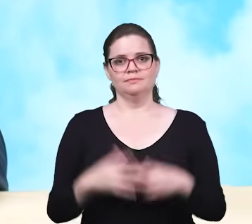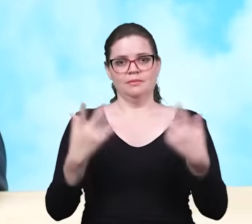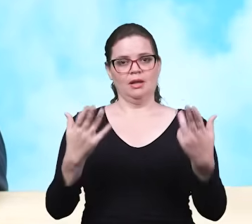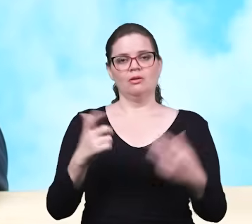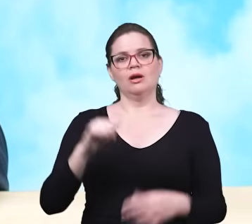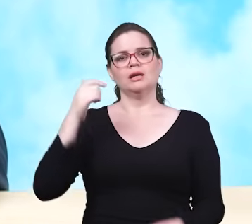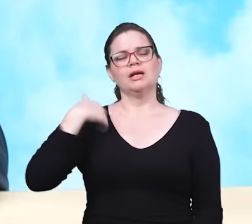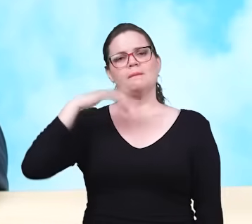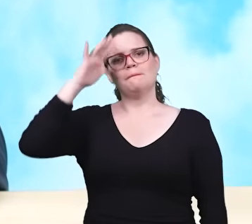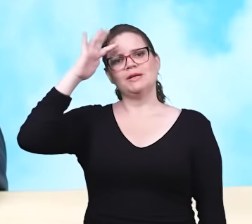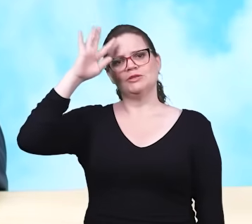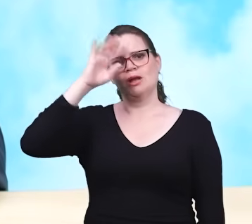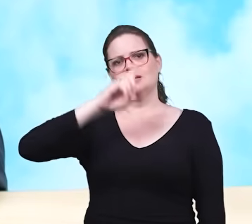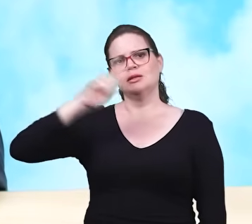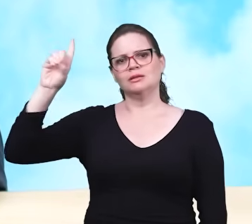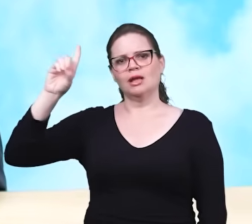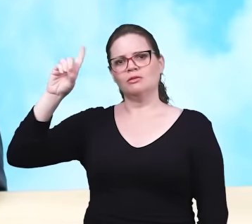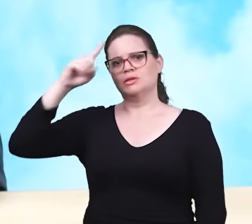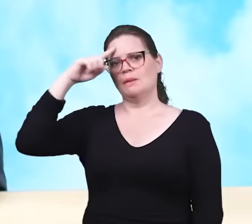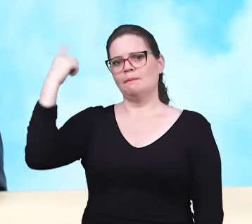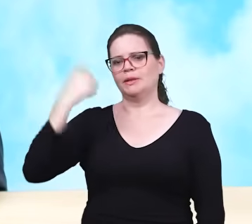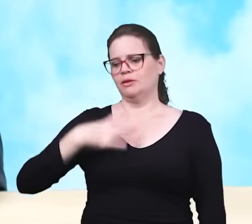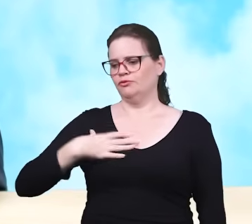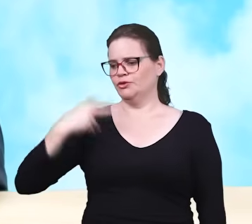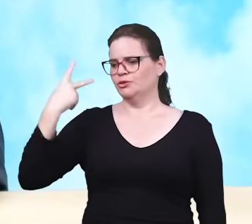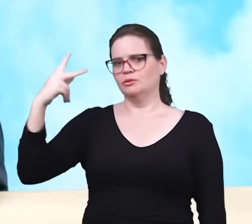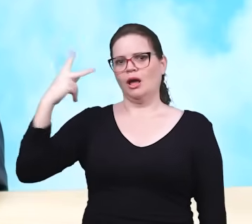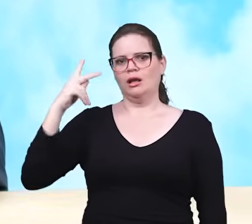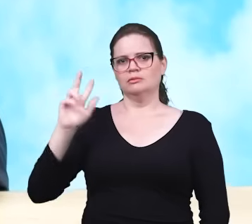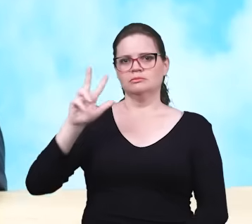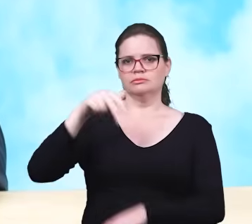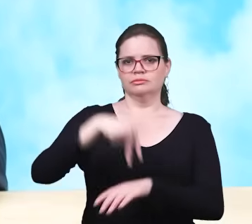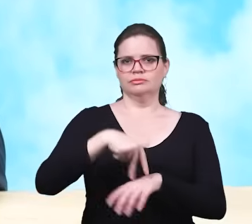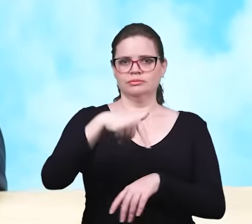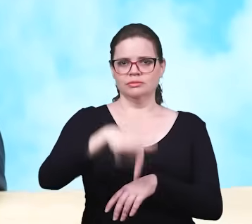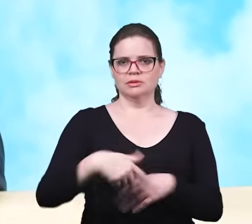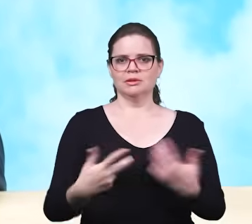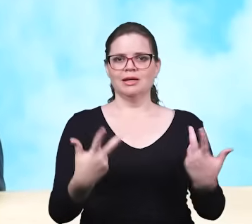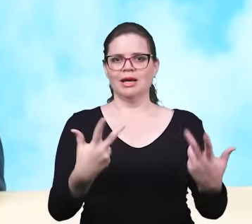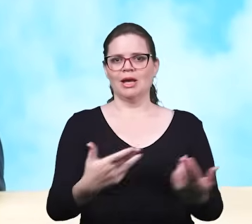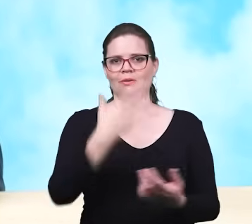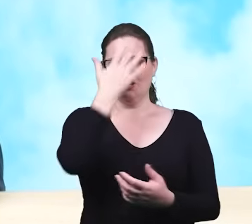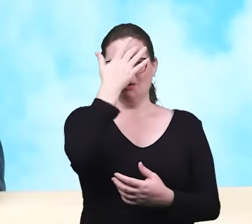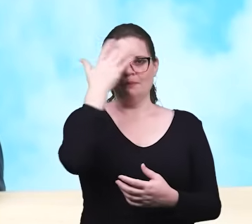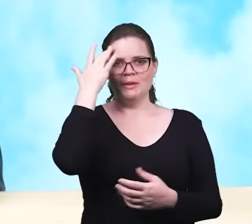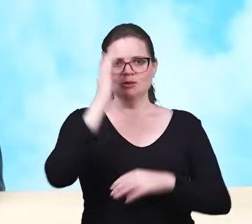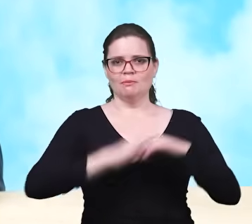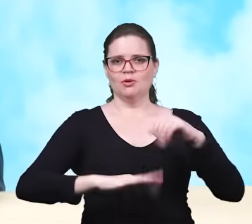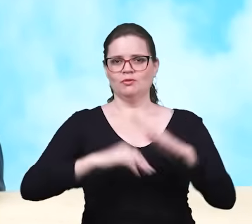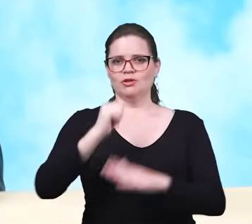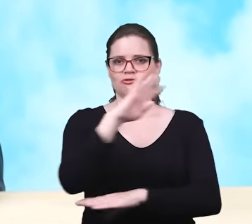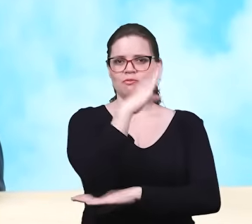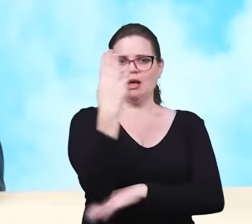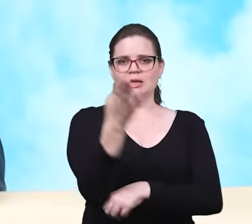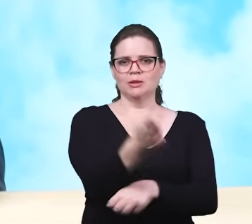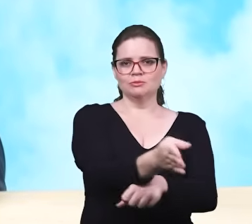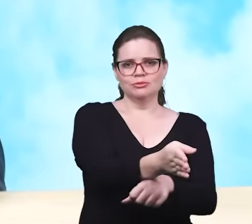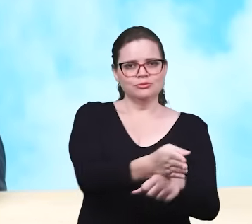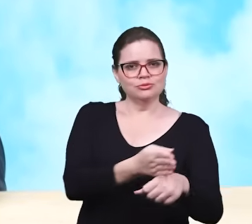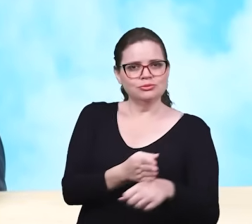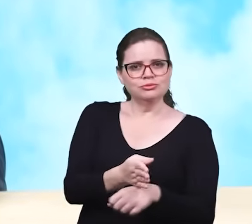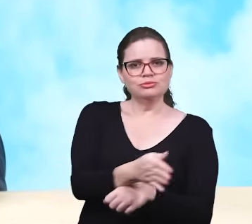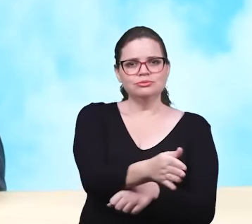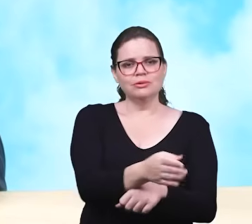filho, o filho do homem, como o carpinteiro de Nazaré, para